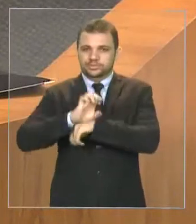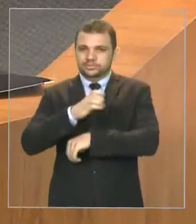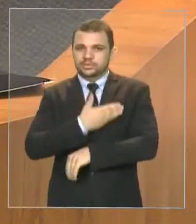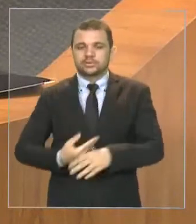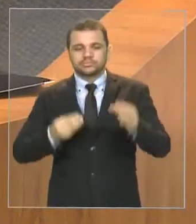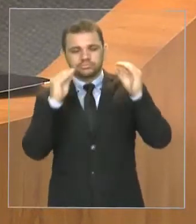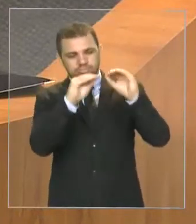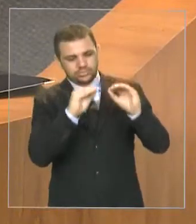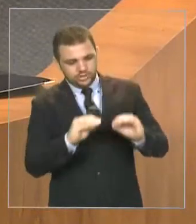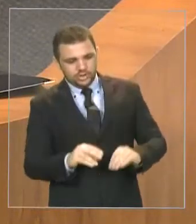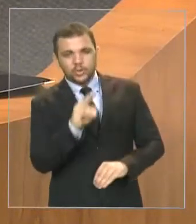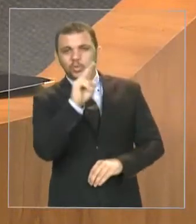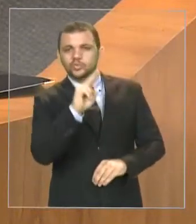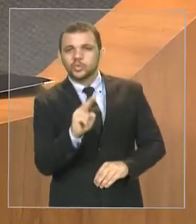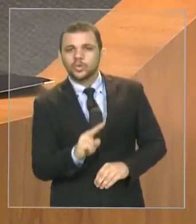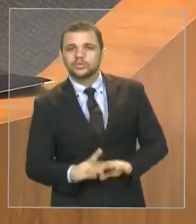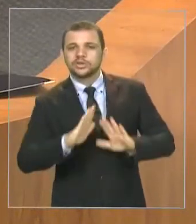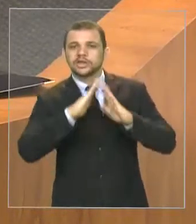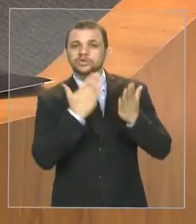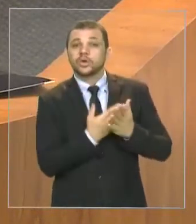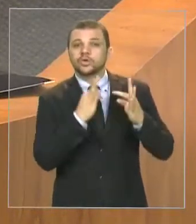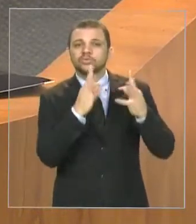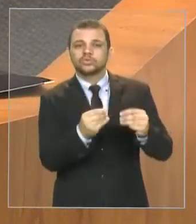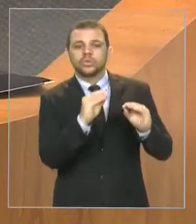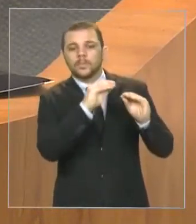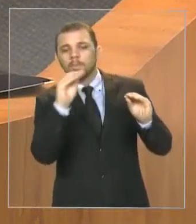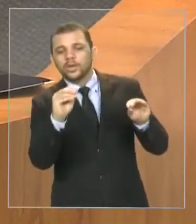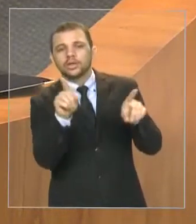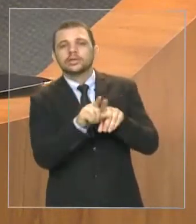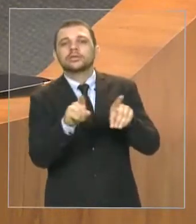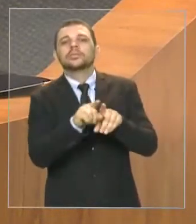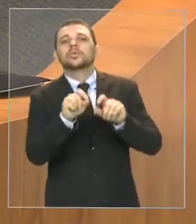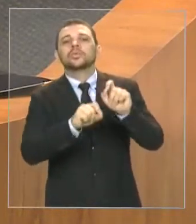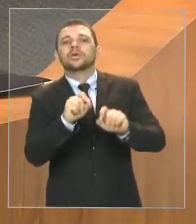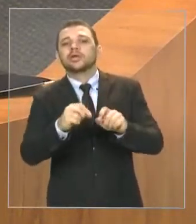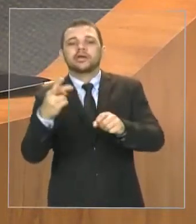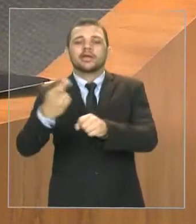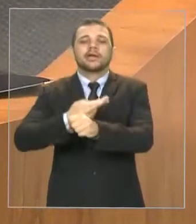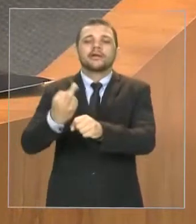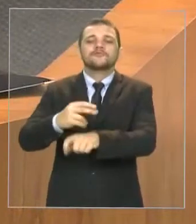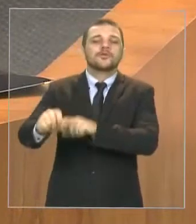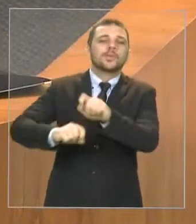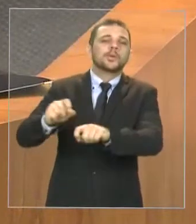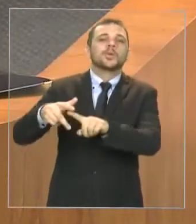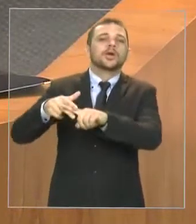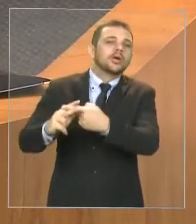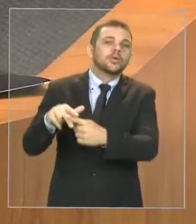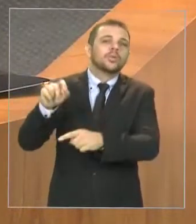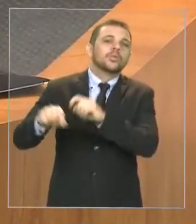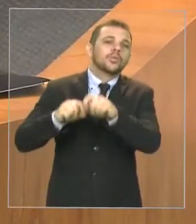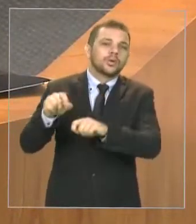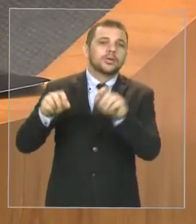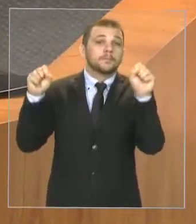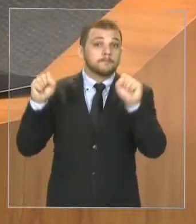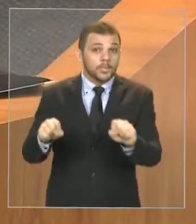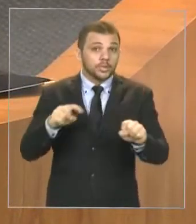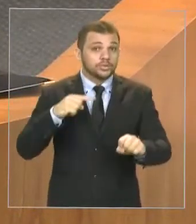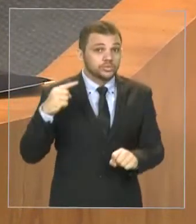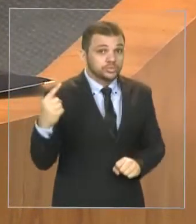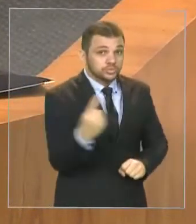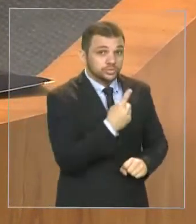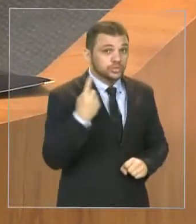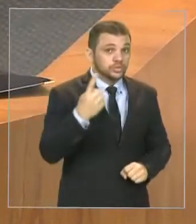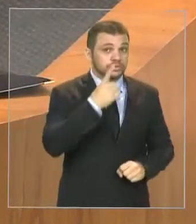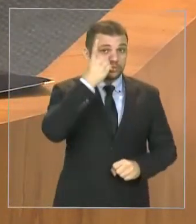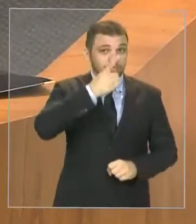feita, para que nós, parlamentares, para que o deputado Hélio, para que professores e alunos possam verificar essas reformas